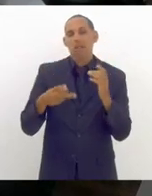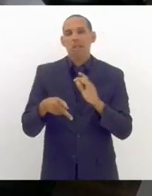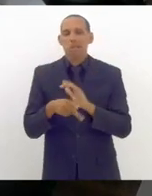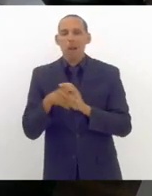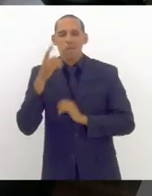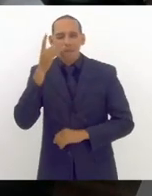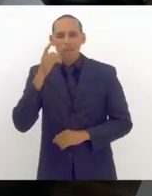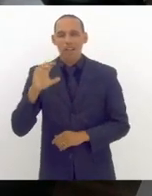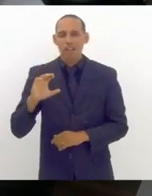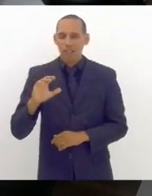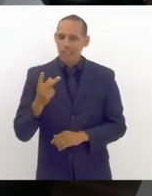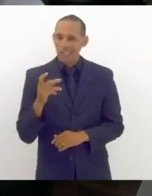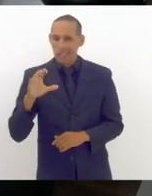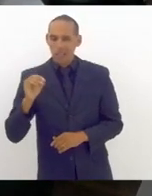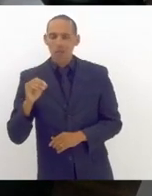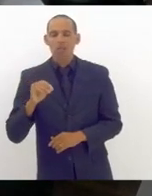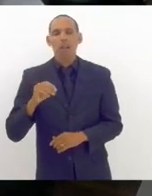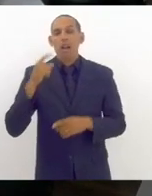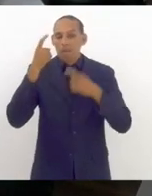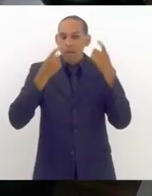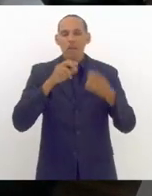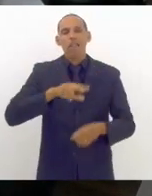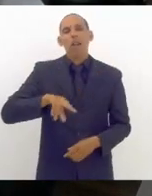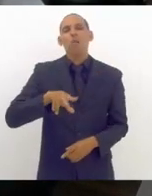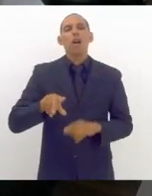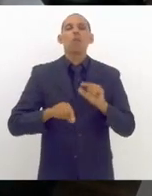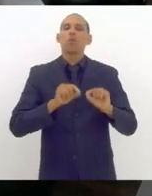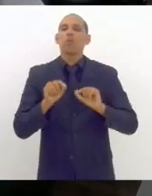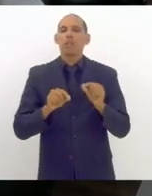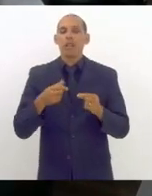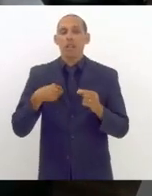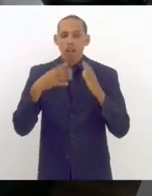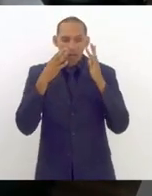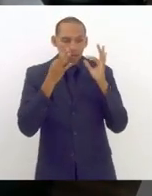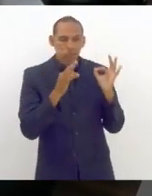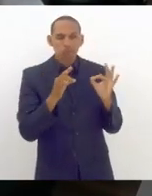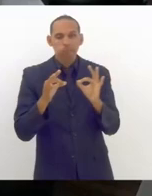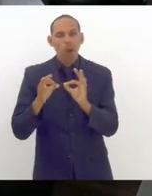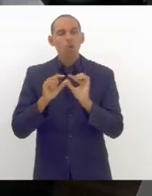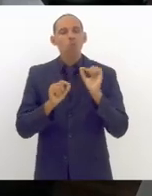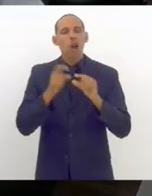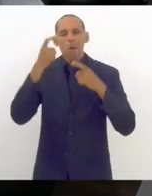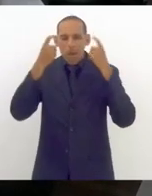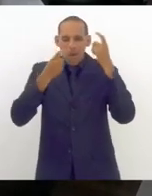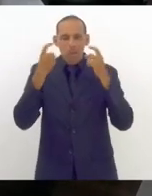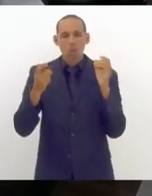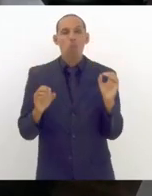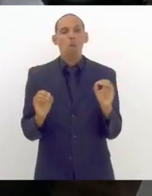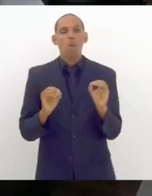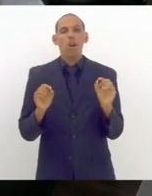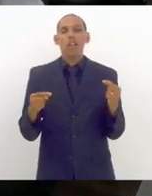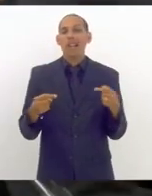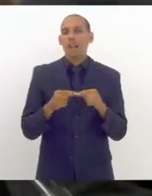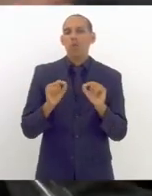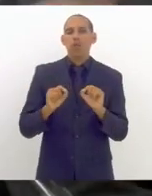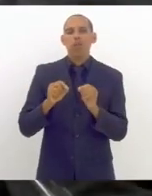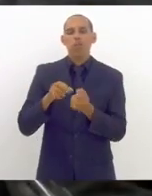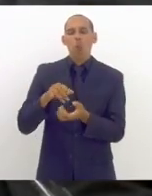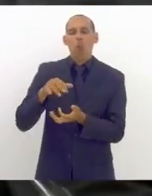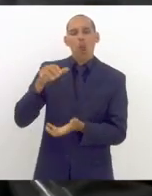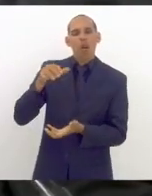Deputado Chico Machado pelo que eu ouvi não há uma preocupação com o montante